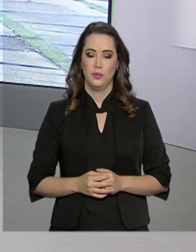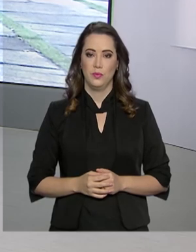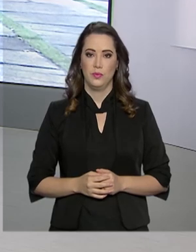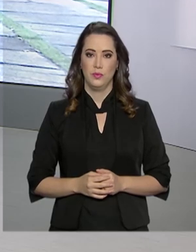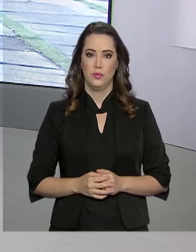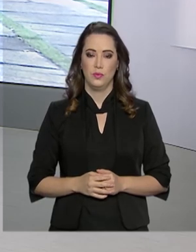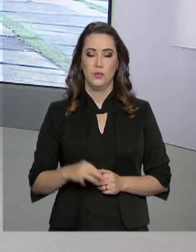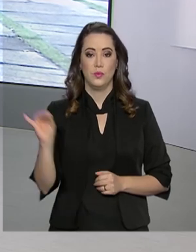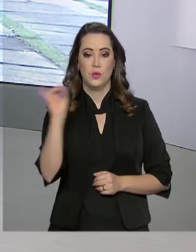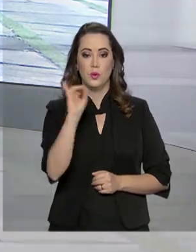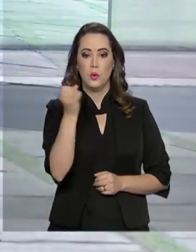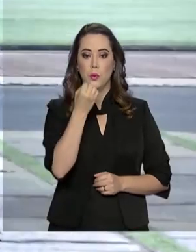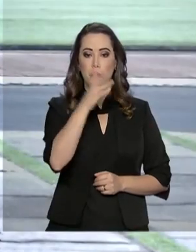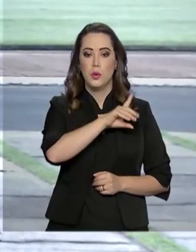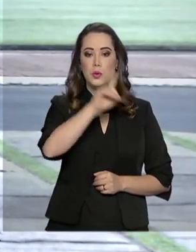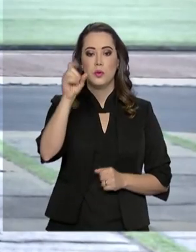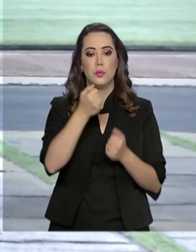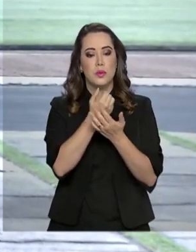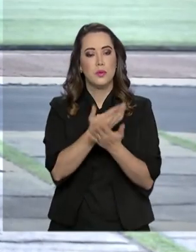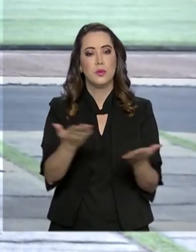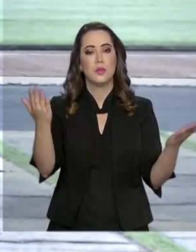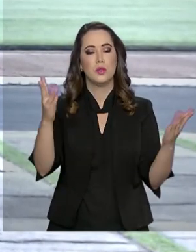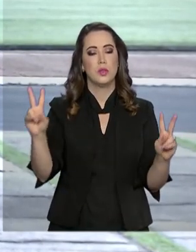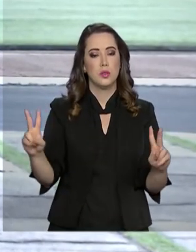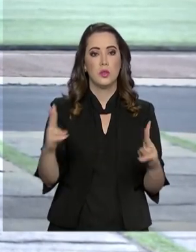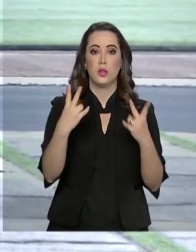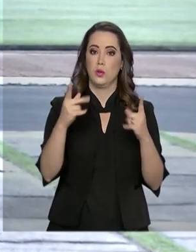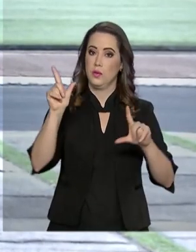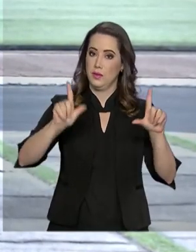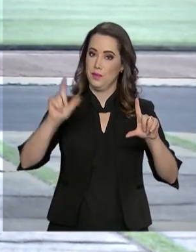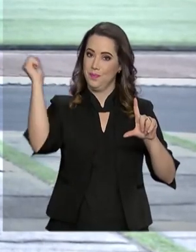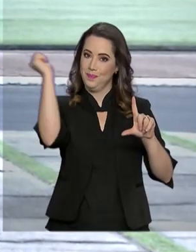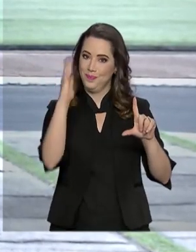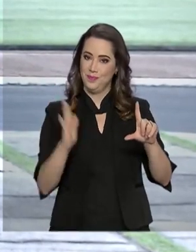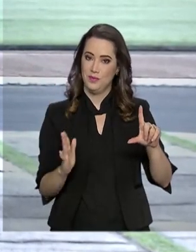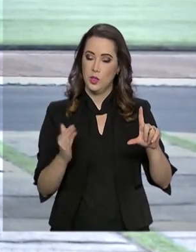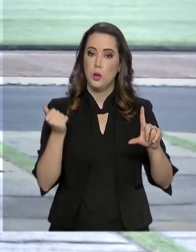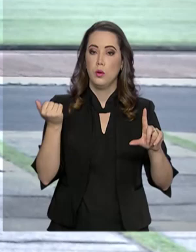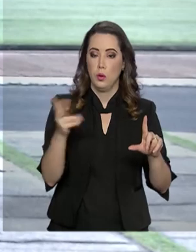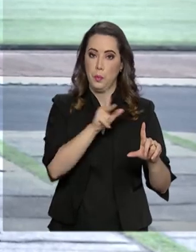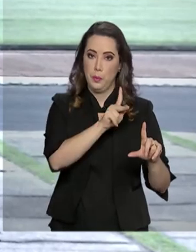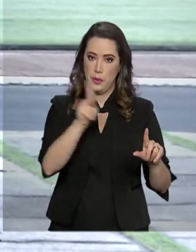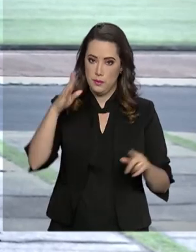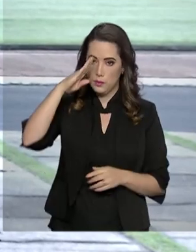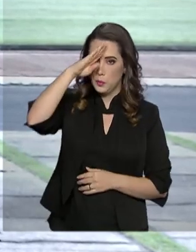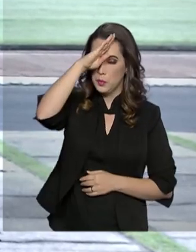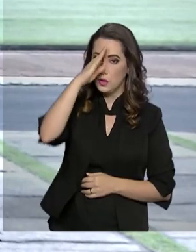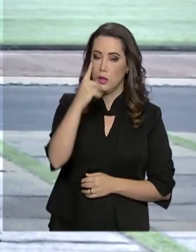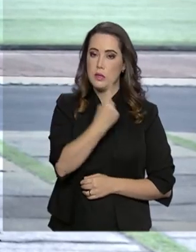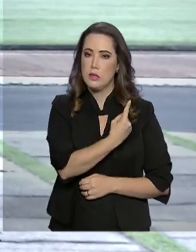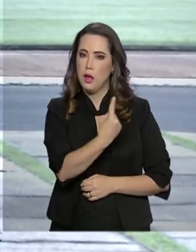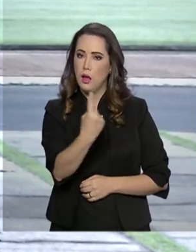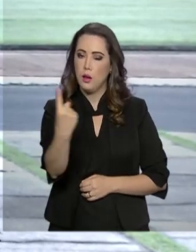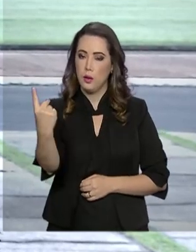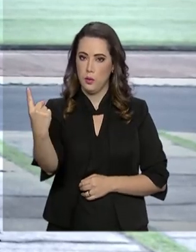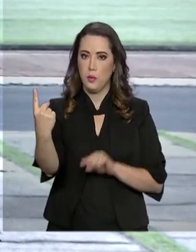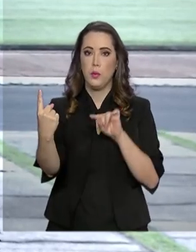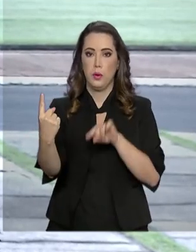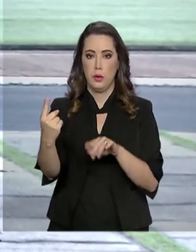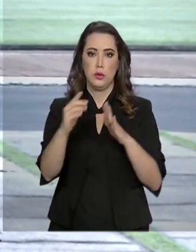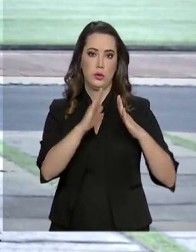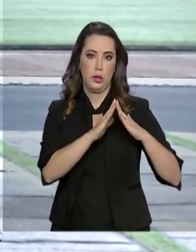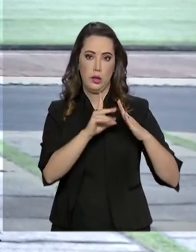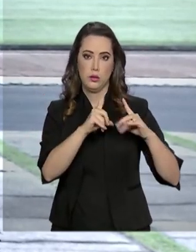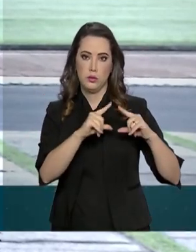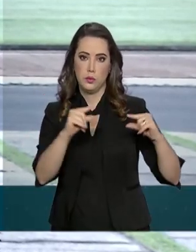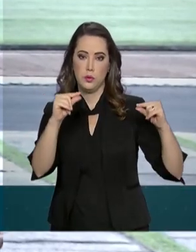bom dia pra você renata bom dia pra você que acompanha a tv brasil o presidente jair bolsonaro saiu há pouco aqui do palácio da alvorada